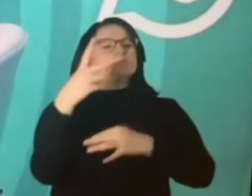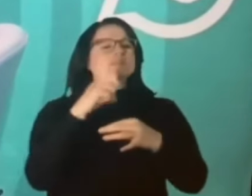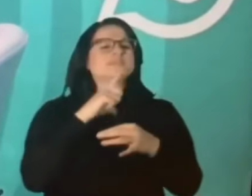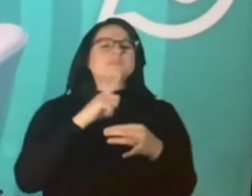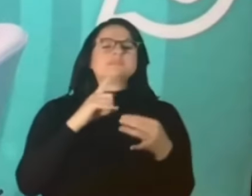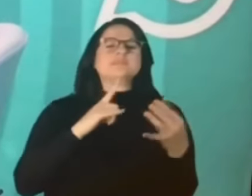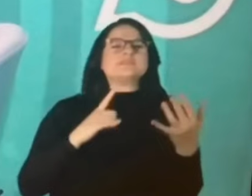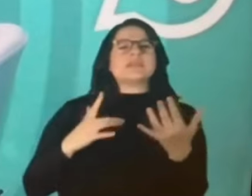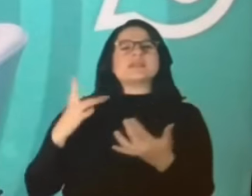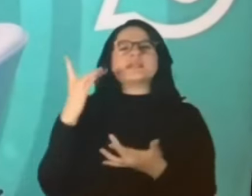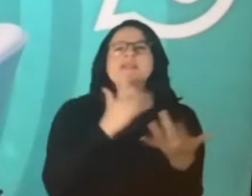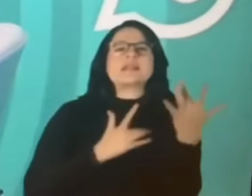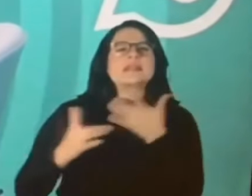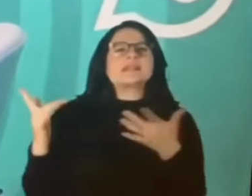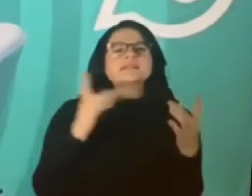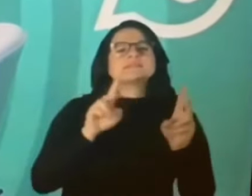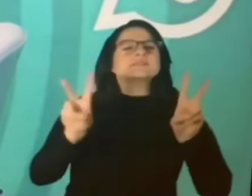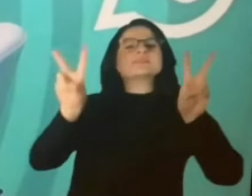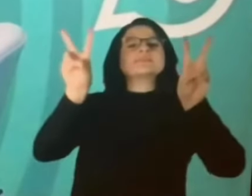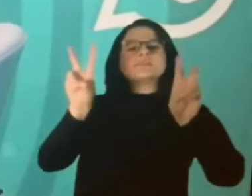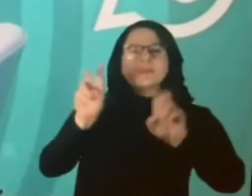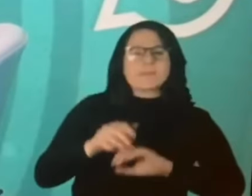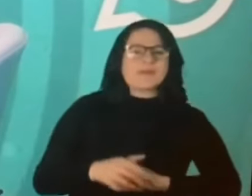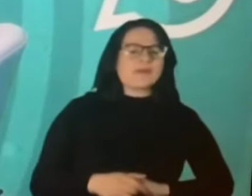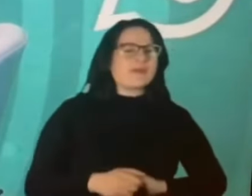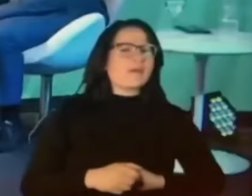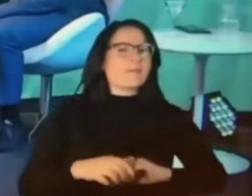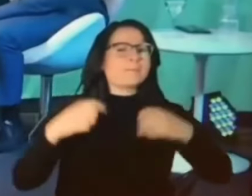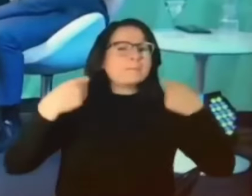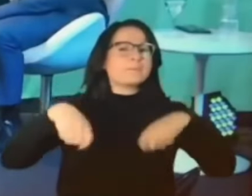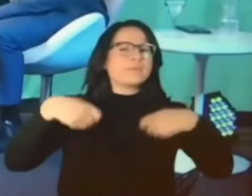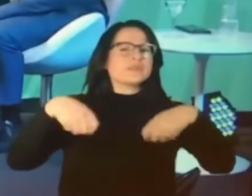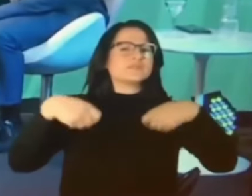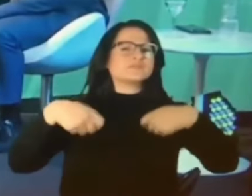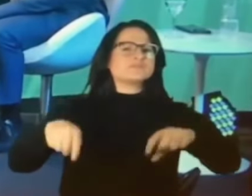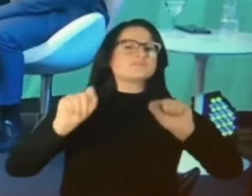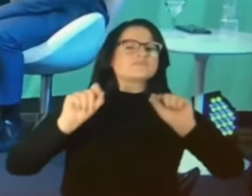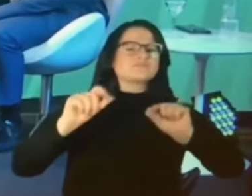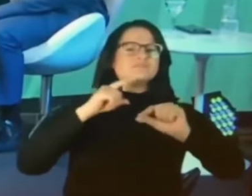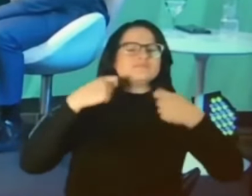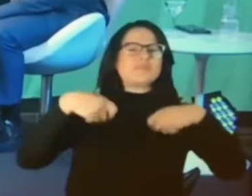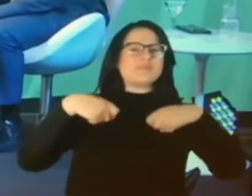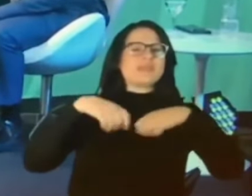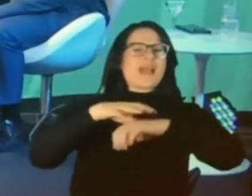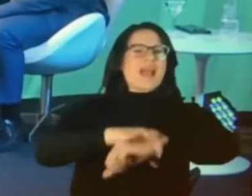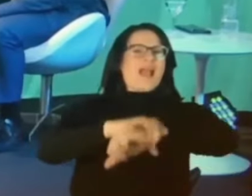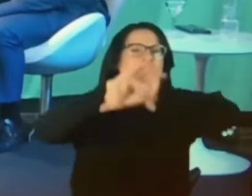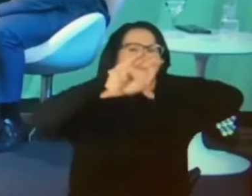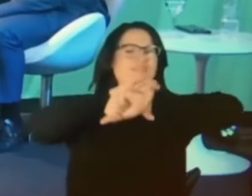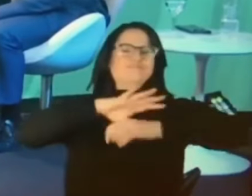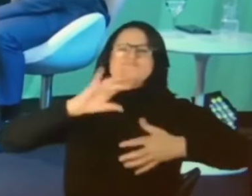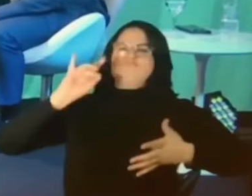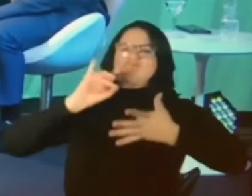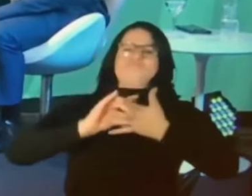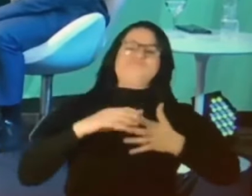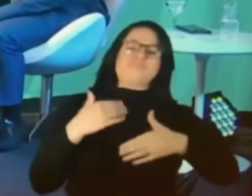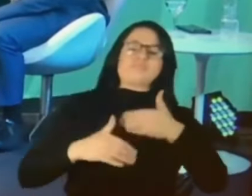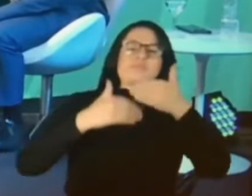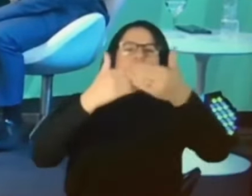jabuticabas brasileiras, deveria servir para efetivamente garantir a regularidade dos processos eleitorais,